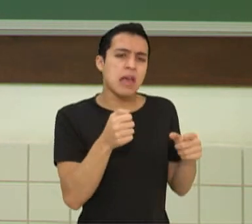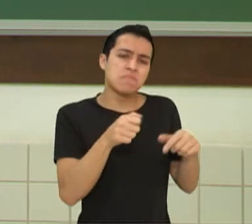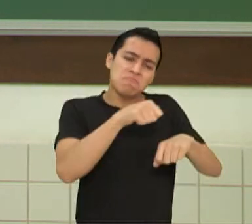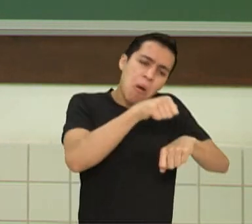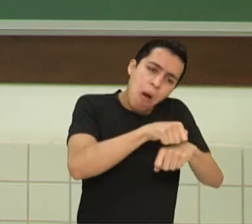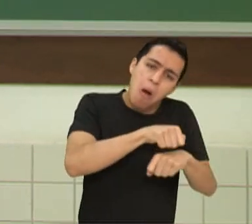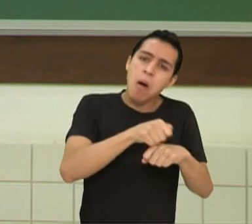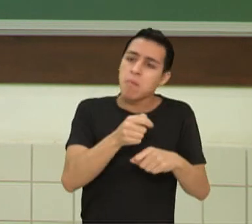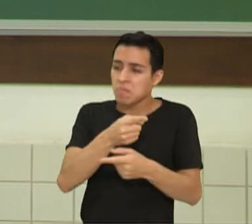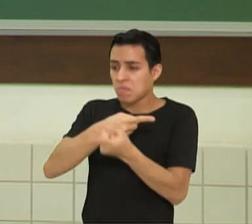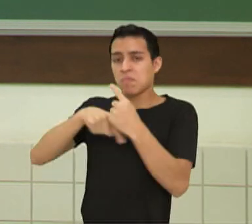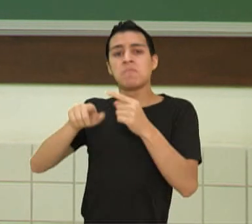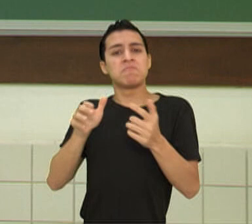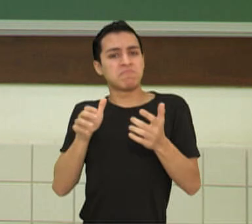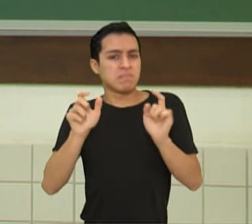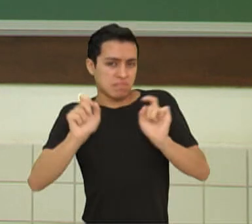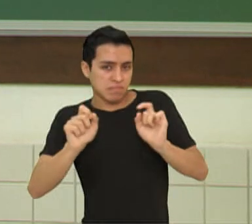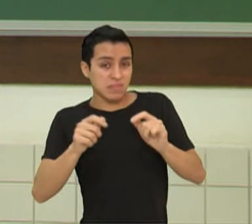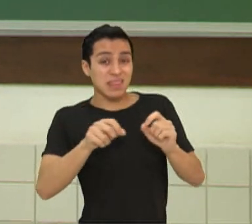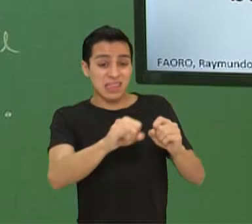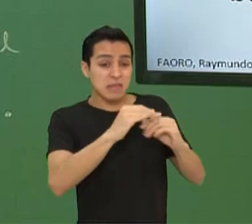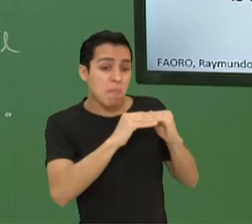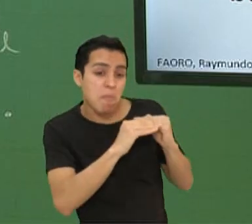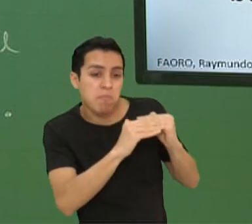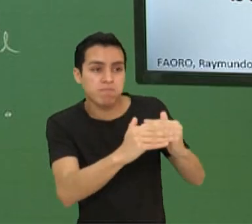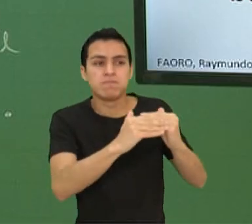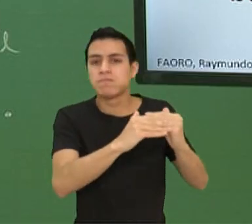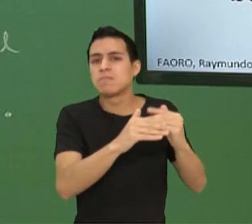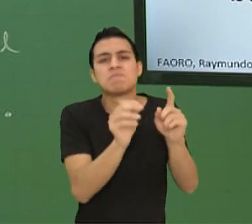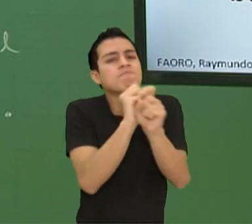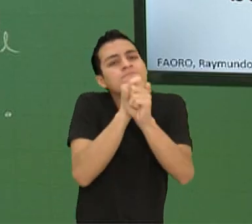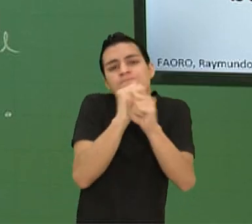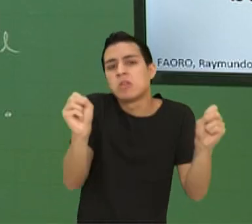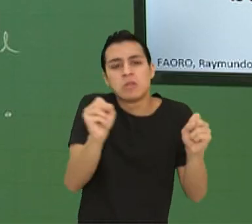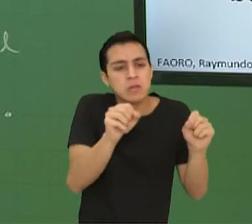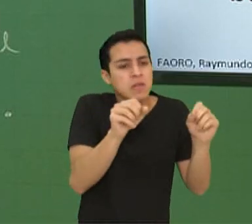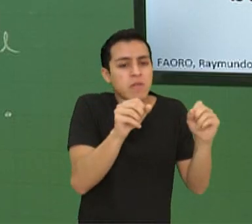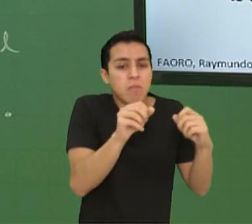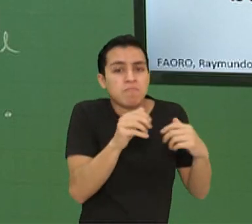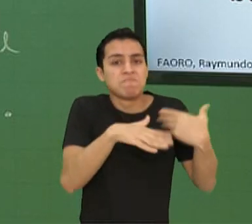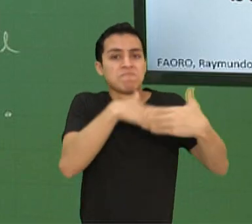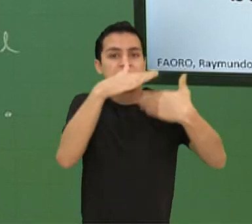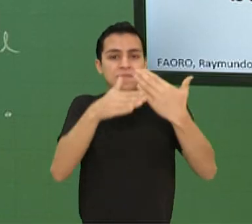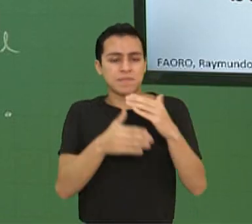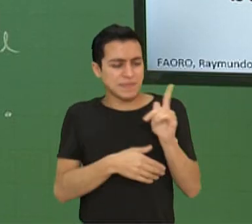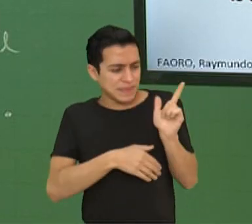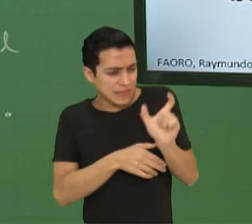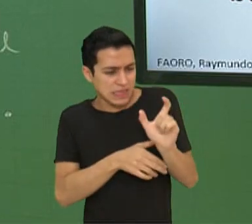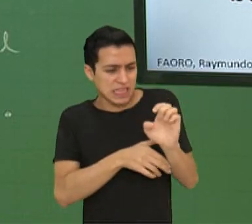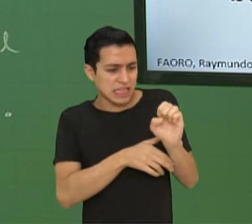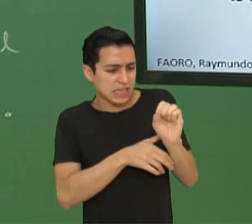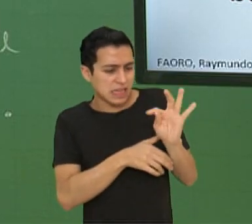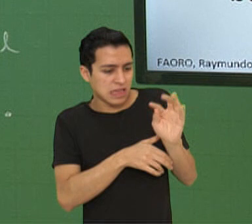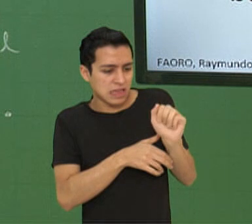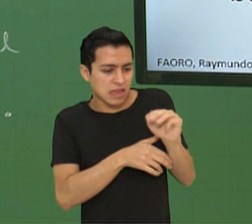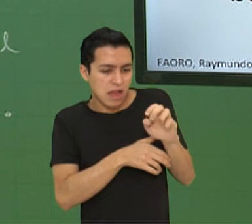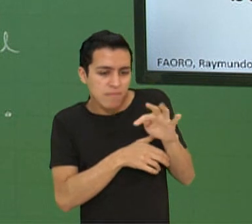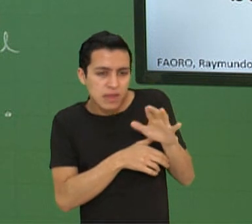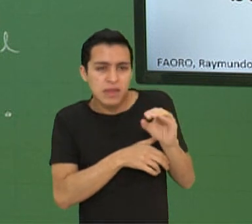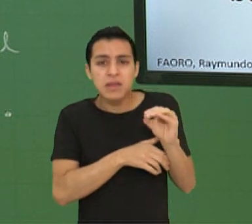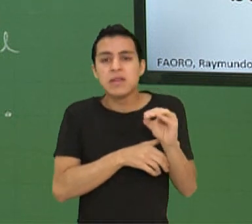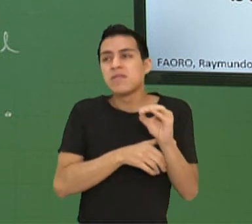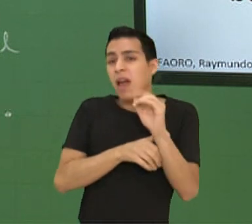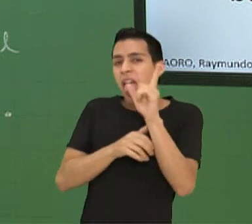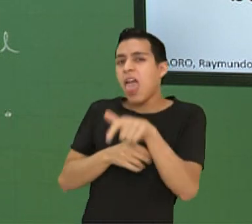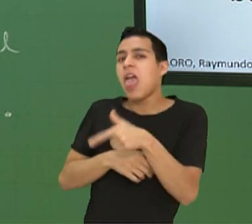alta, por exemplo. Então, se está estática, não tem como ter mobilidade. Esse termo, estamento burocrático, é do